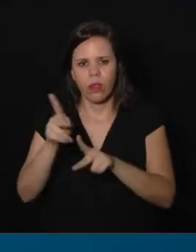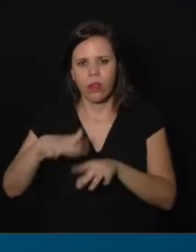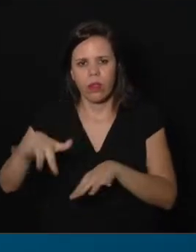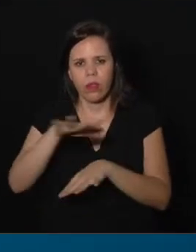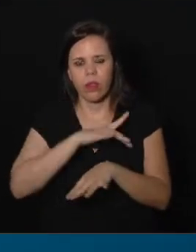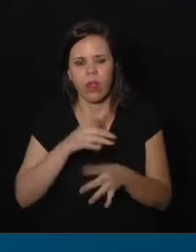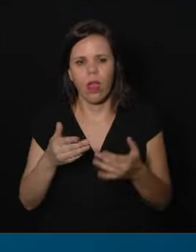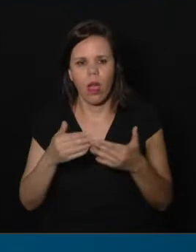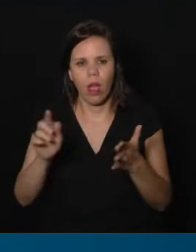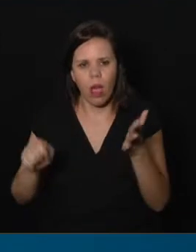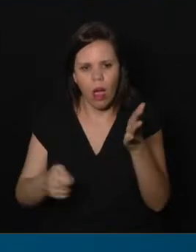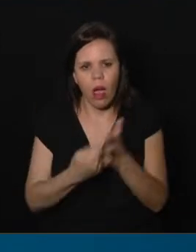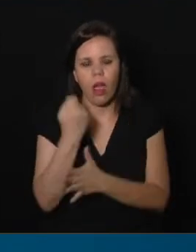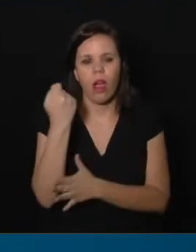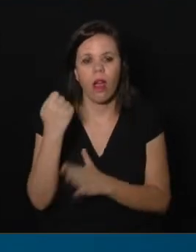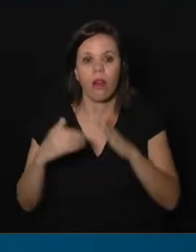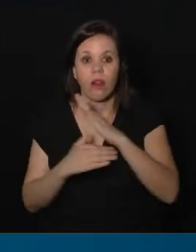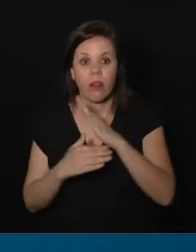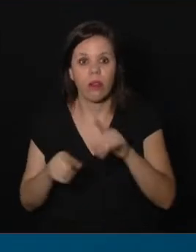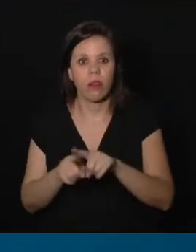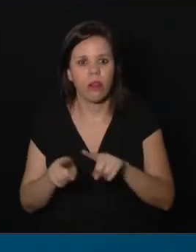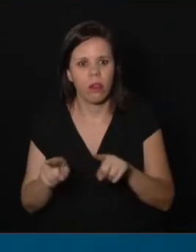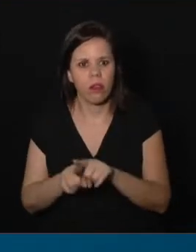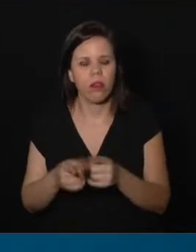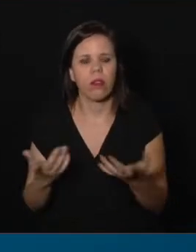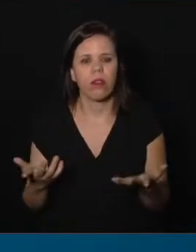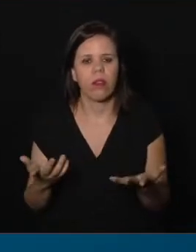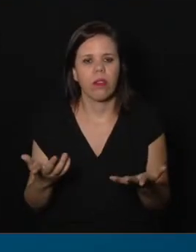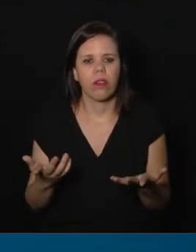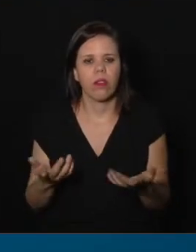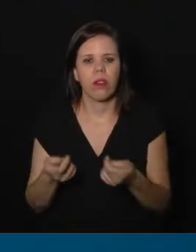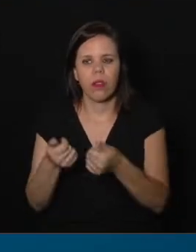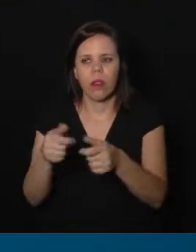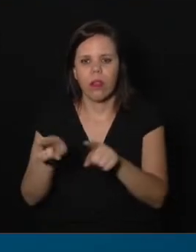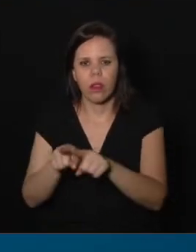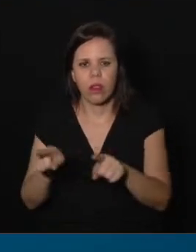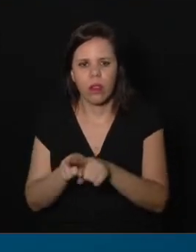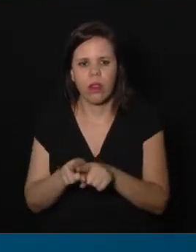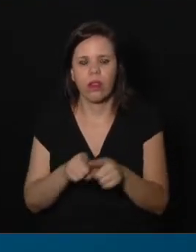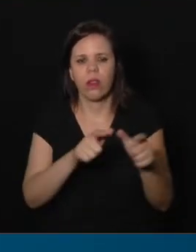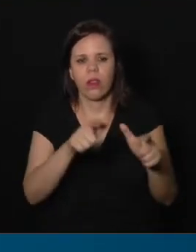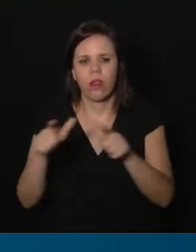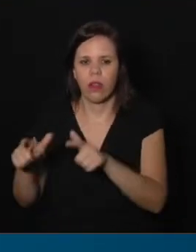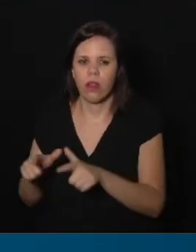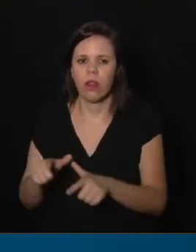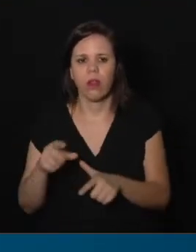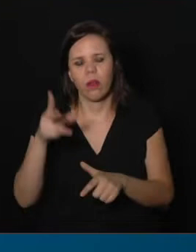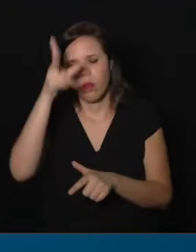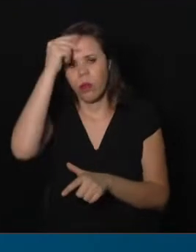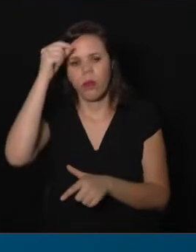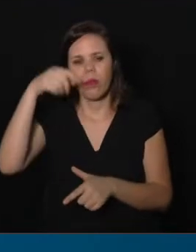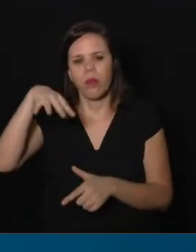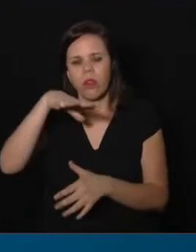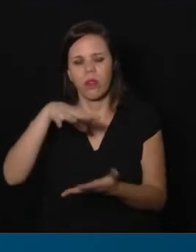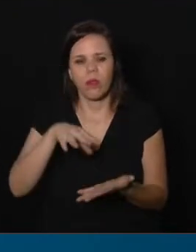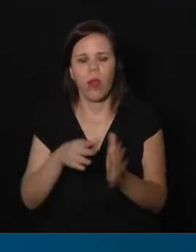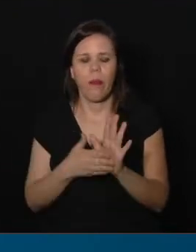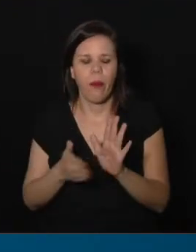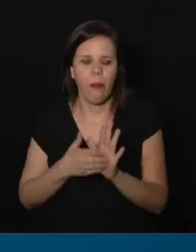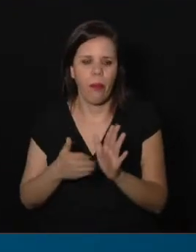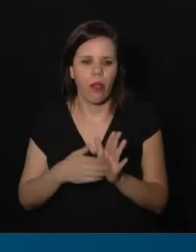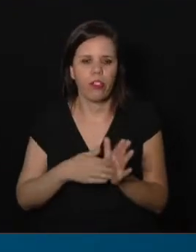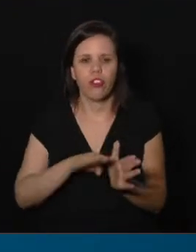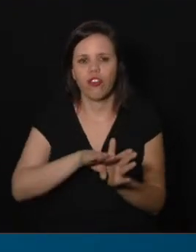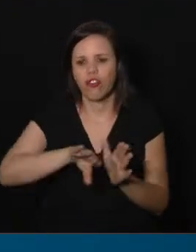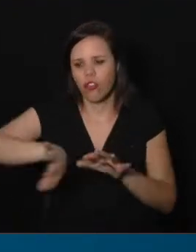Poder Executivo a alienar por investidura área remanescente do viário municipal. A proposta desincorpora uma